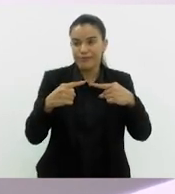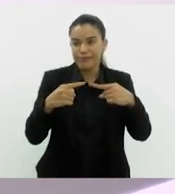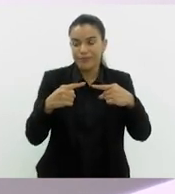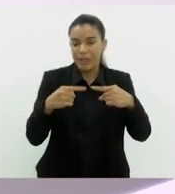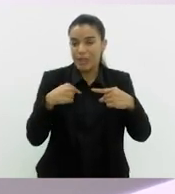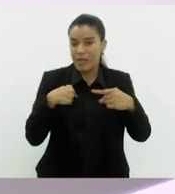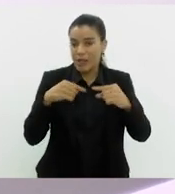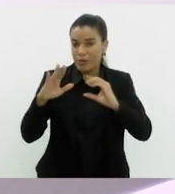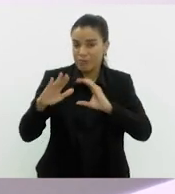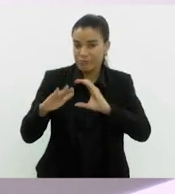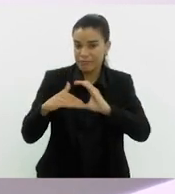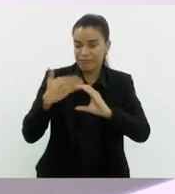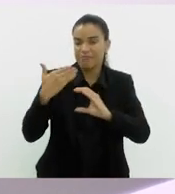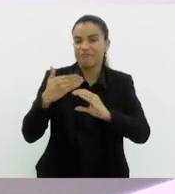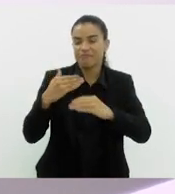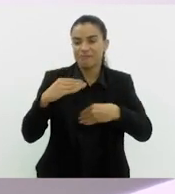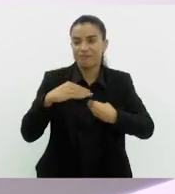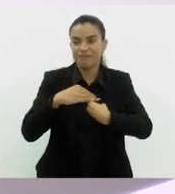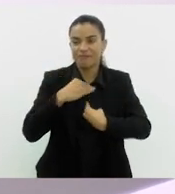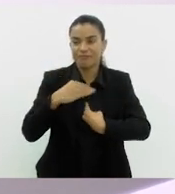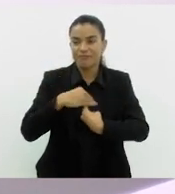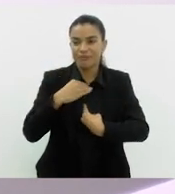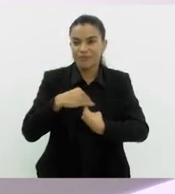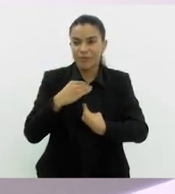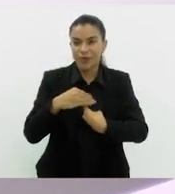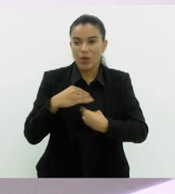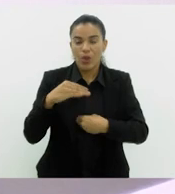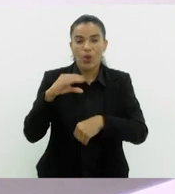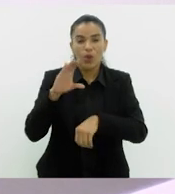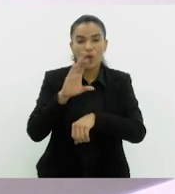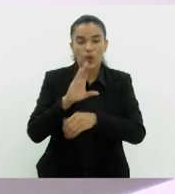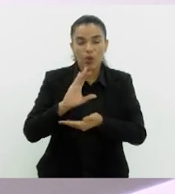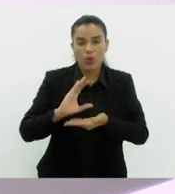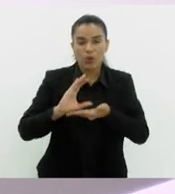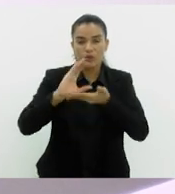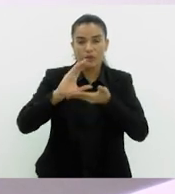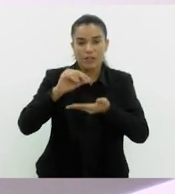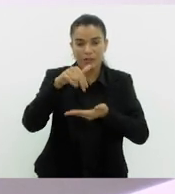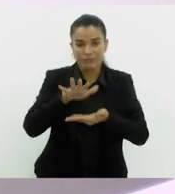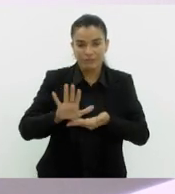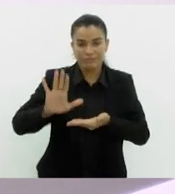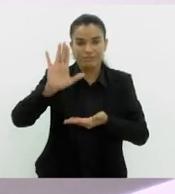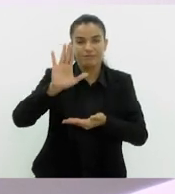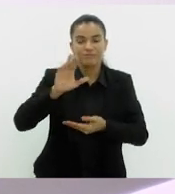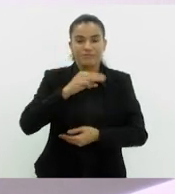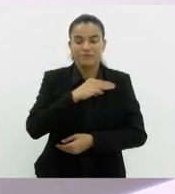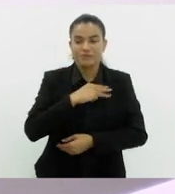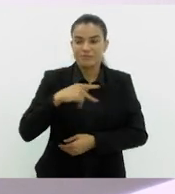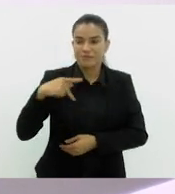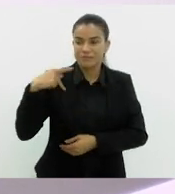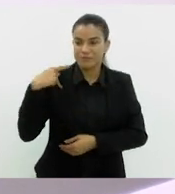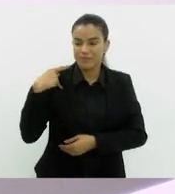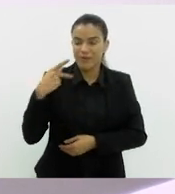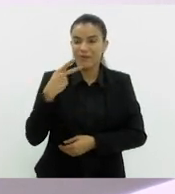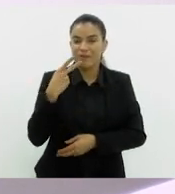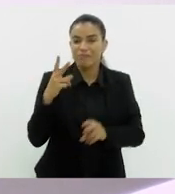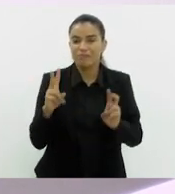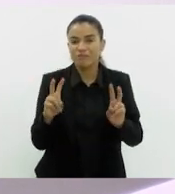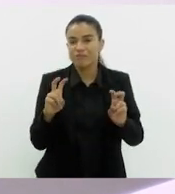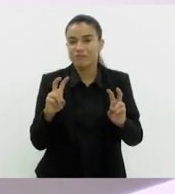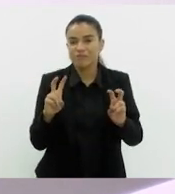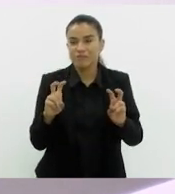eu recebi até uma recomendação do Conselho Nacional do Ministério Público que fala sobre a